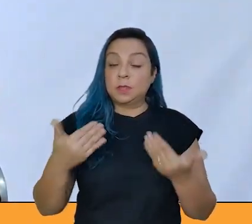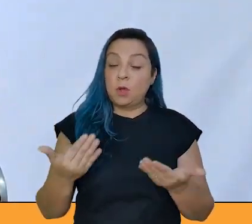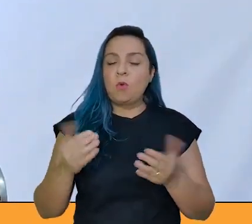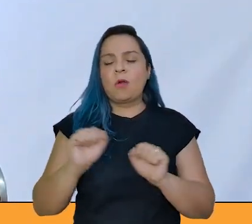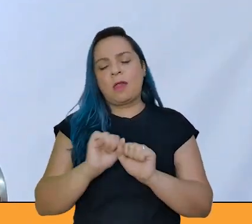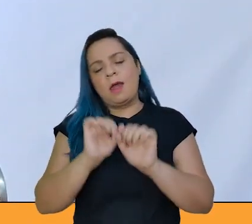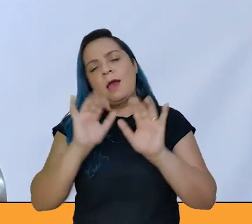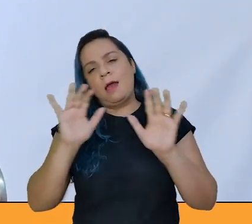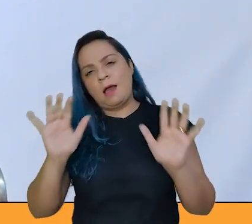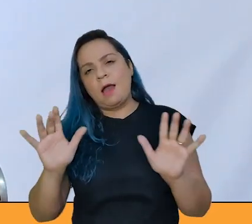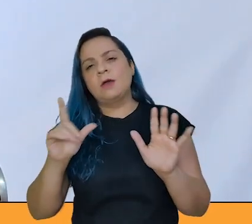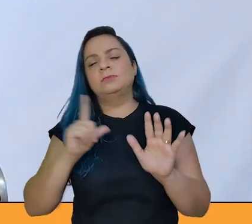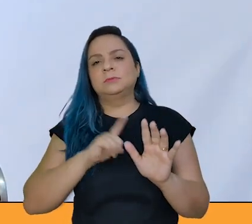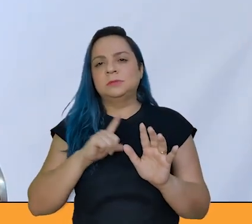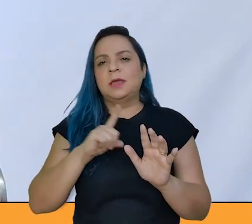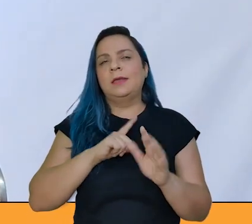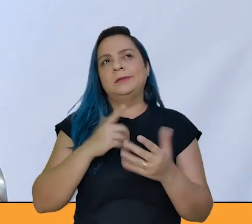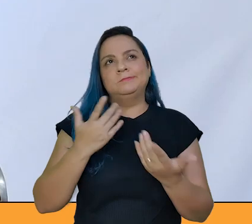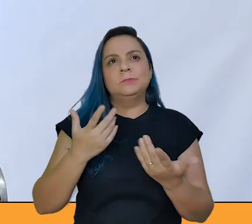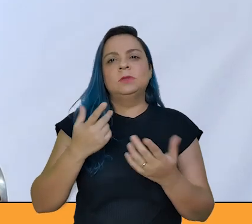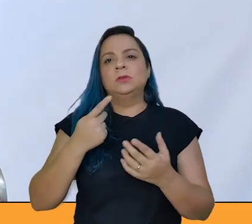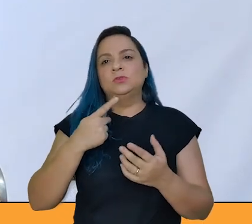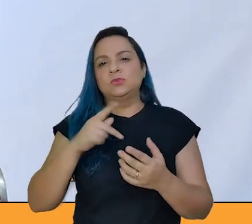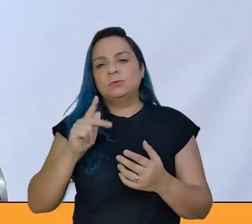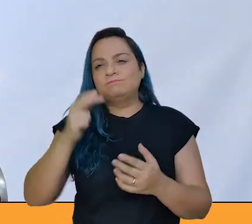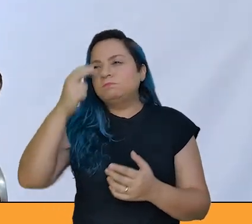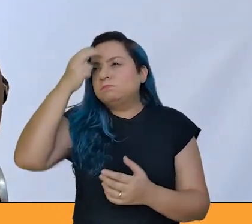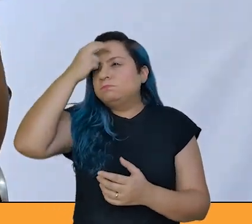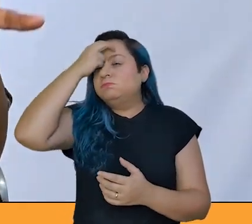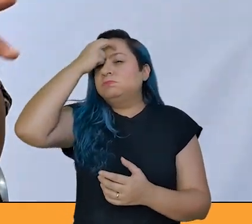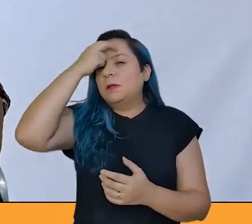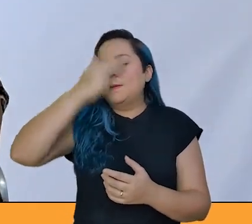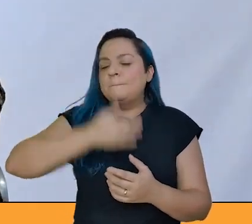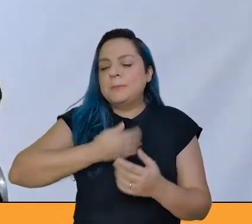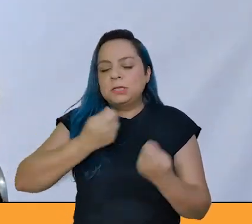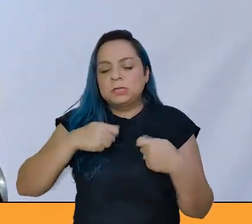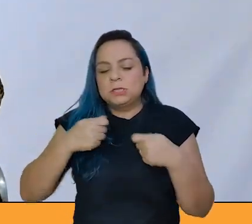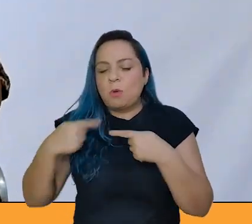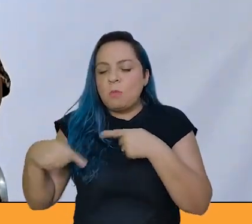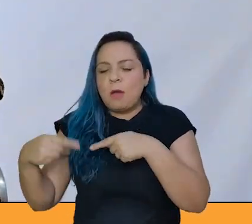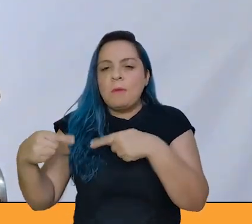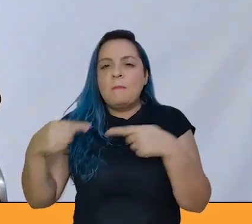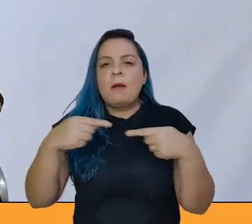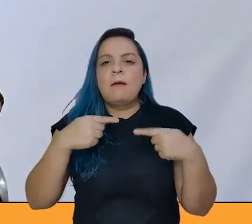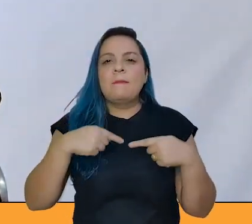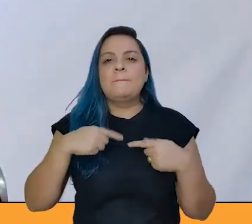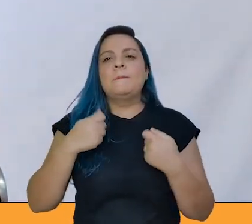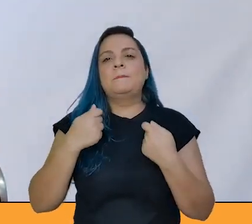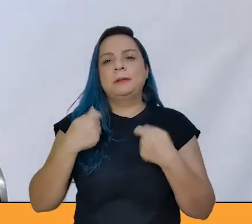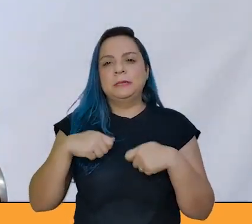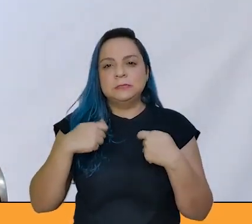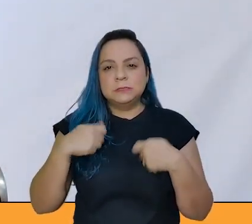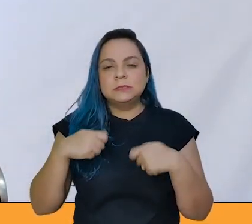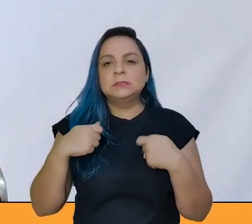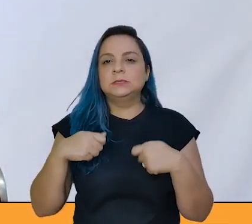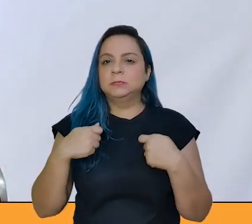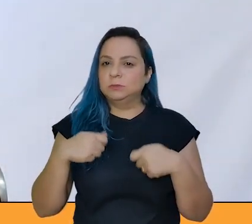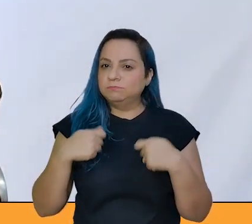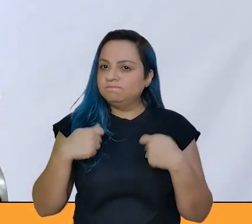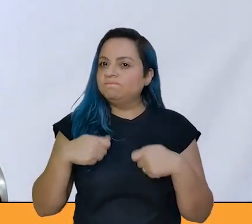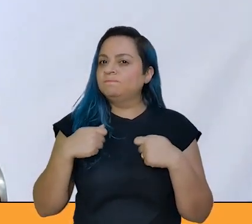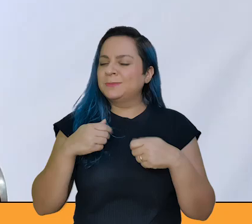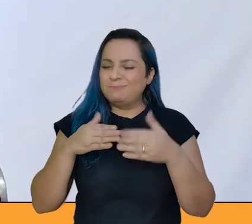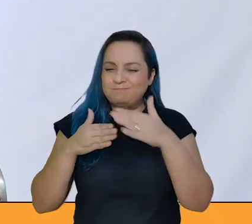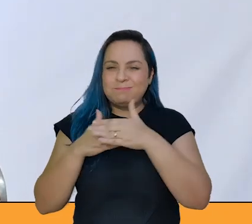tenham, claro, suas questões, questões que precisam ser discutidas mais, precisam ser questões que